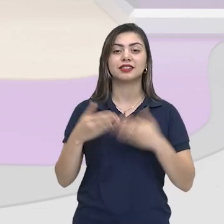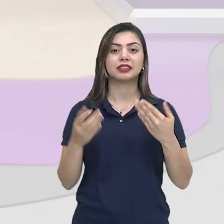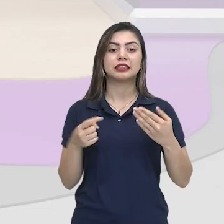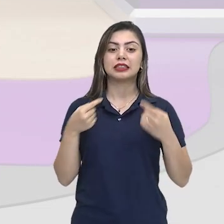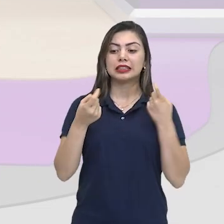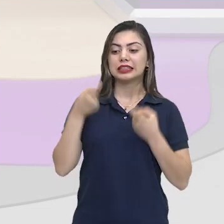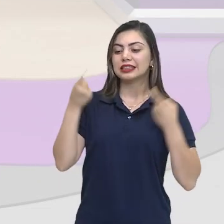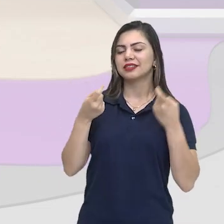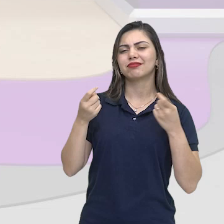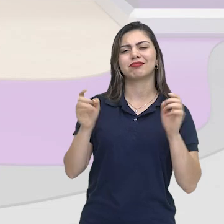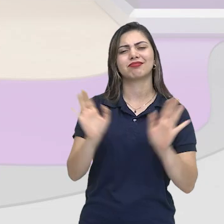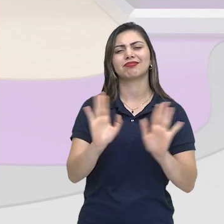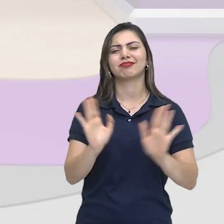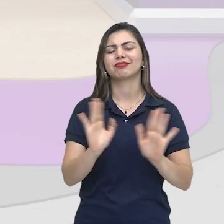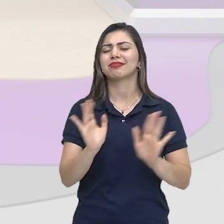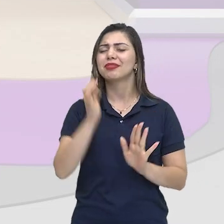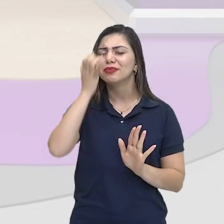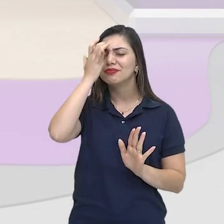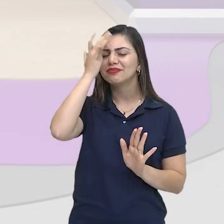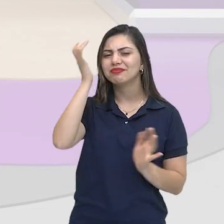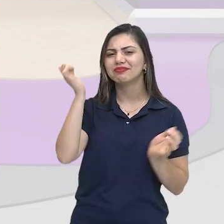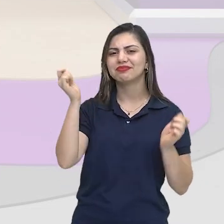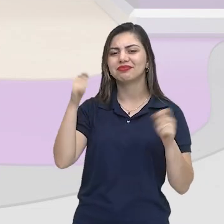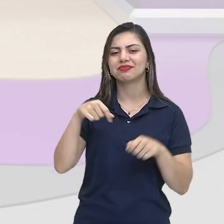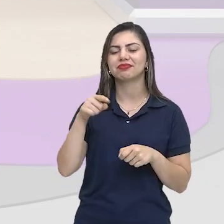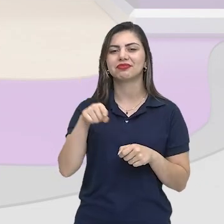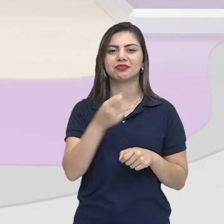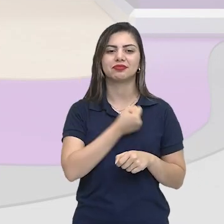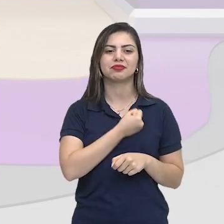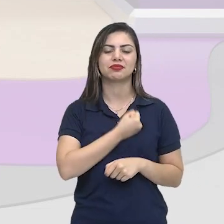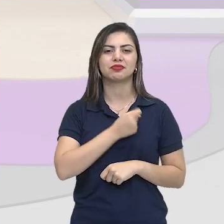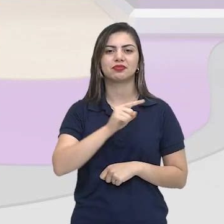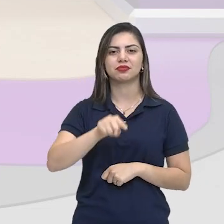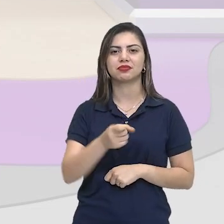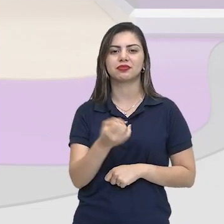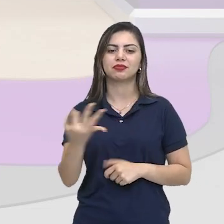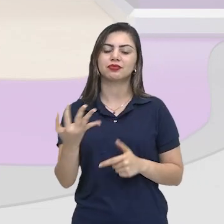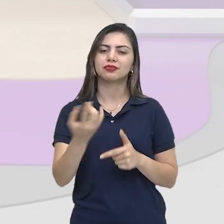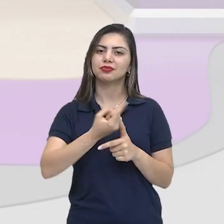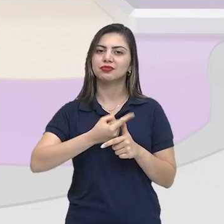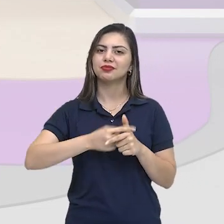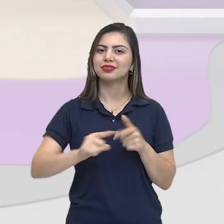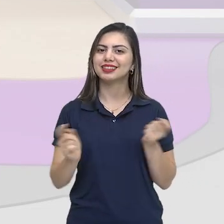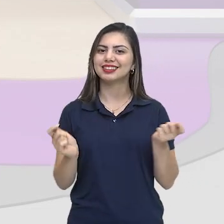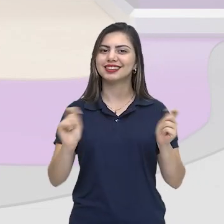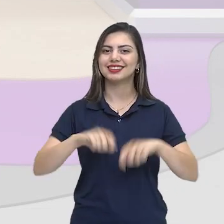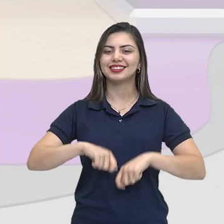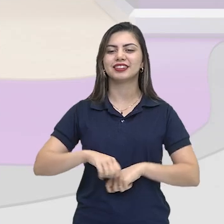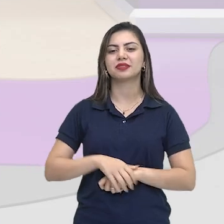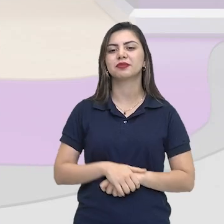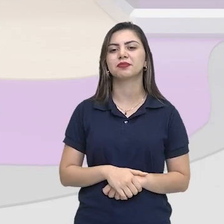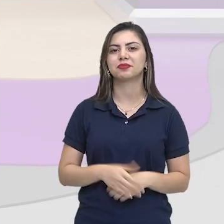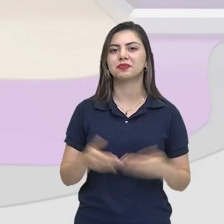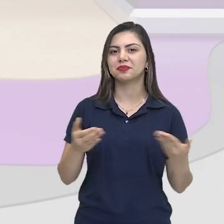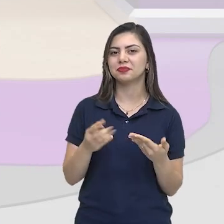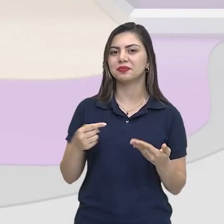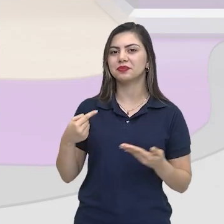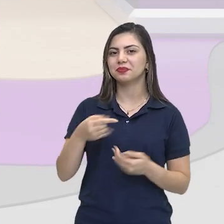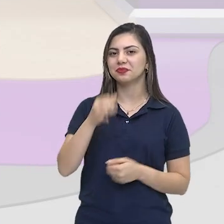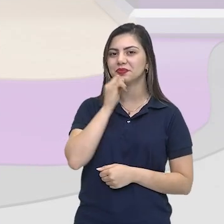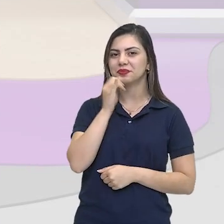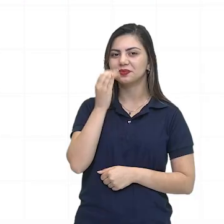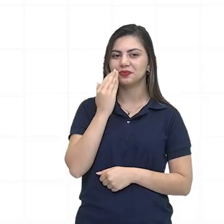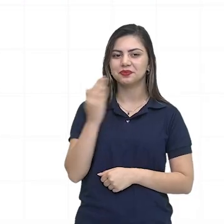Não precisa se assustar. É bem simples a forma que a gente vai fazer para dividir números decimais. Então, vamos ao nosso